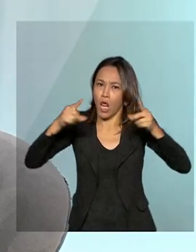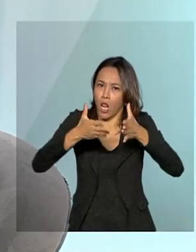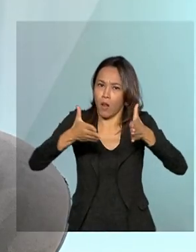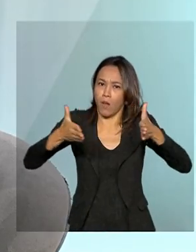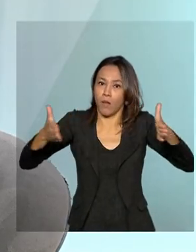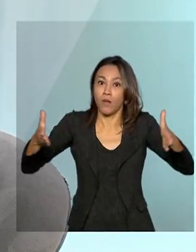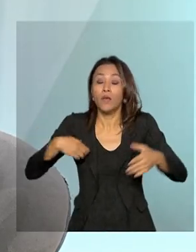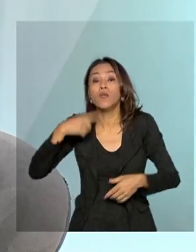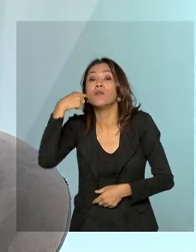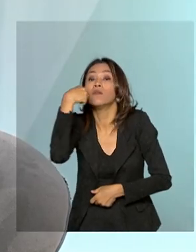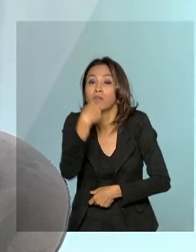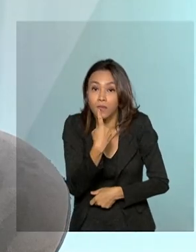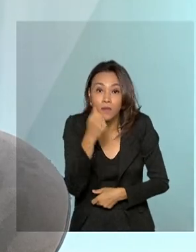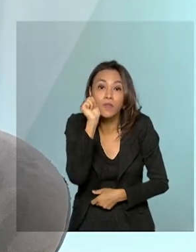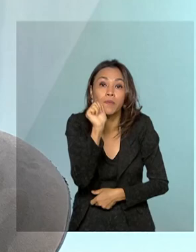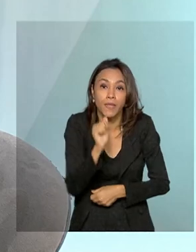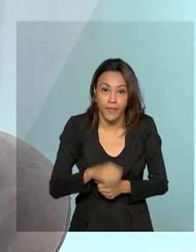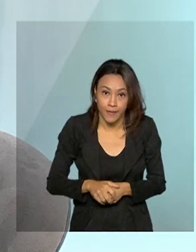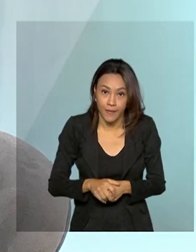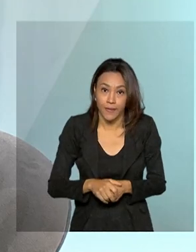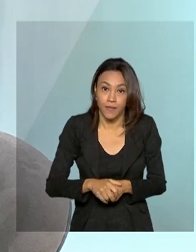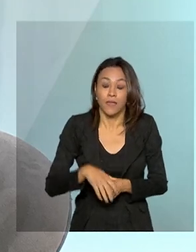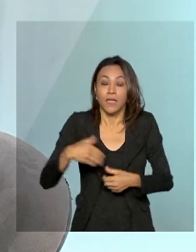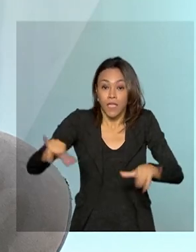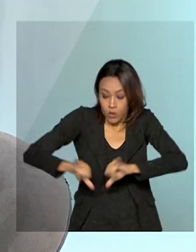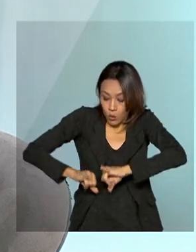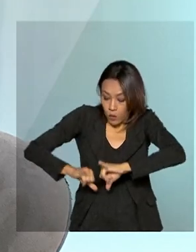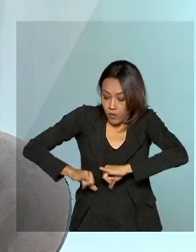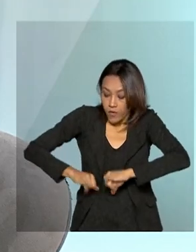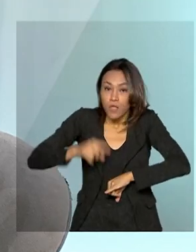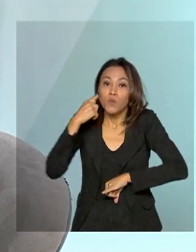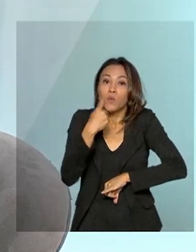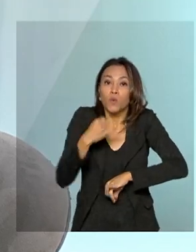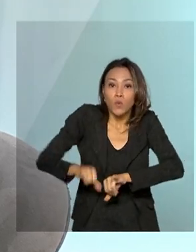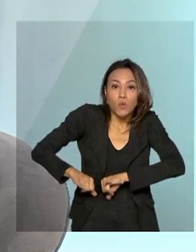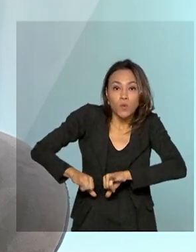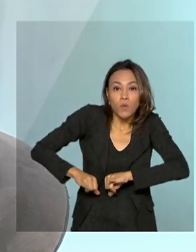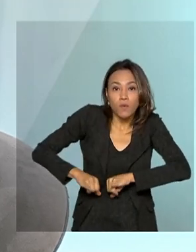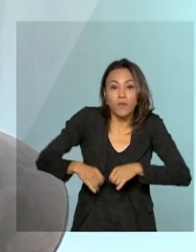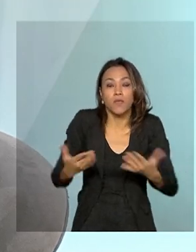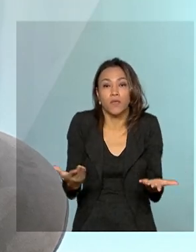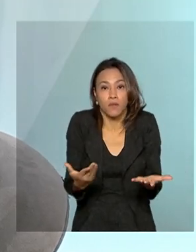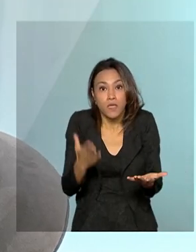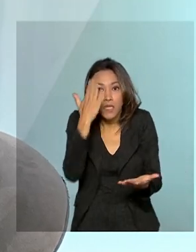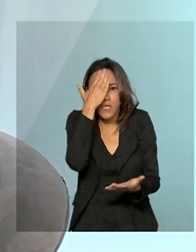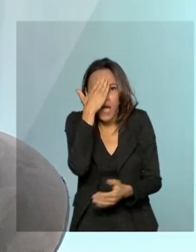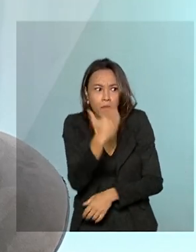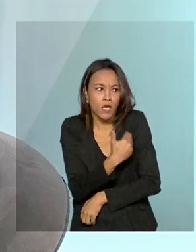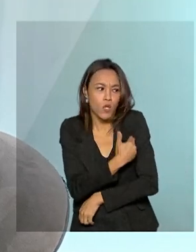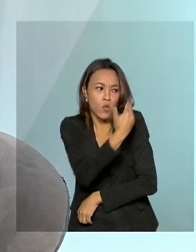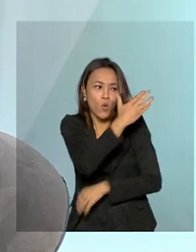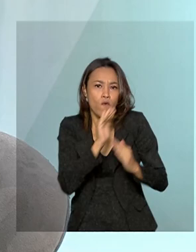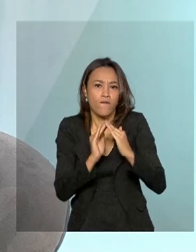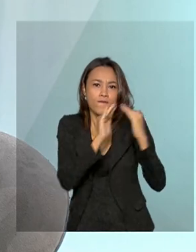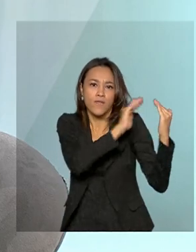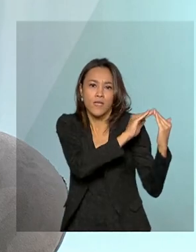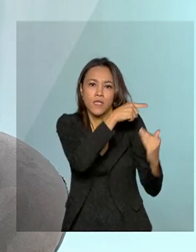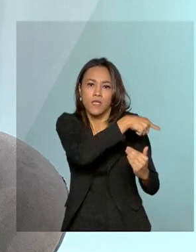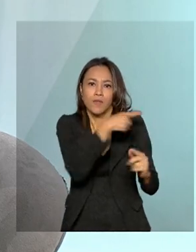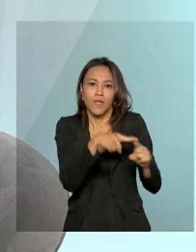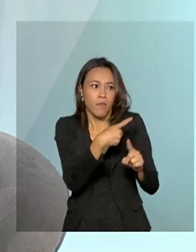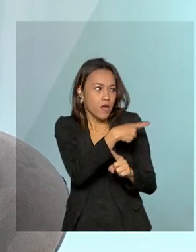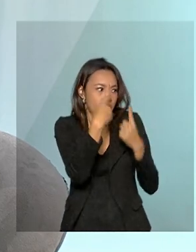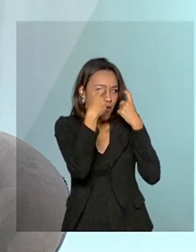a mulher surda? E o surdo que está sofrendo violência ou que sabe que o vizinho está sendo vítima de